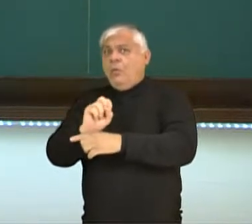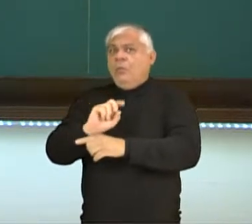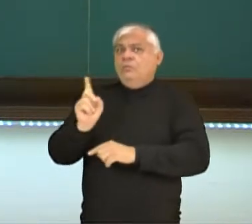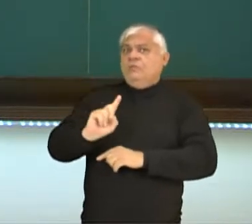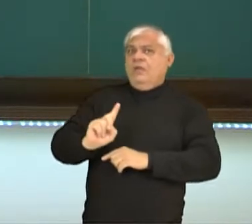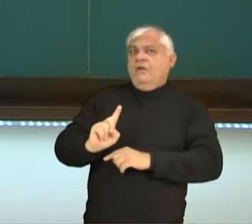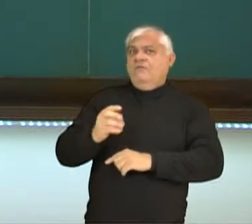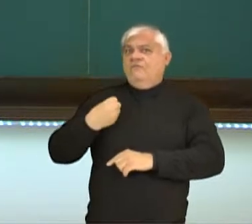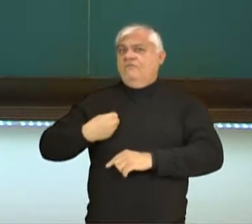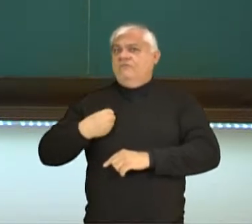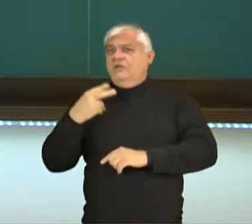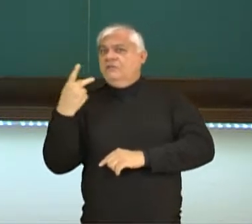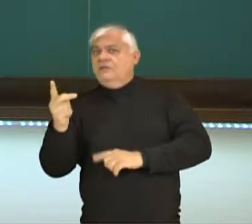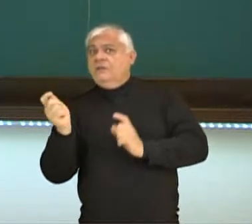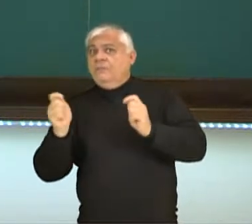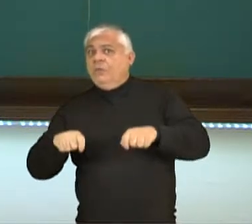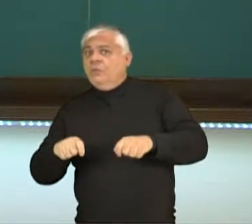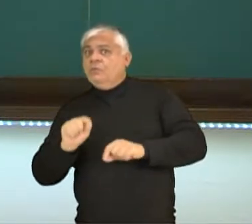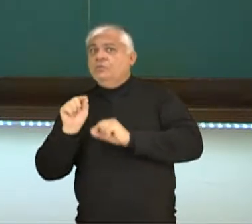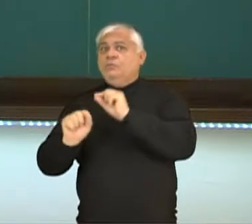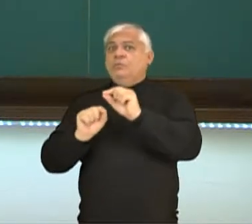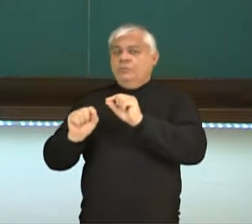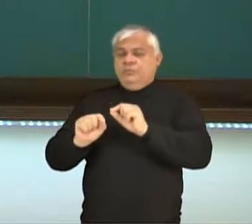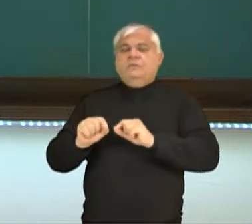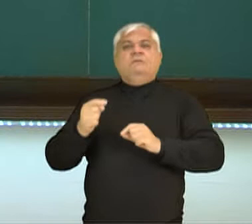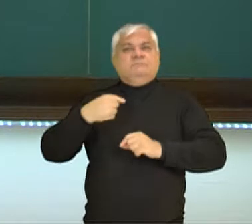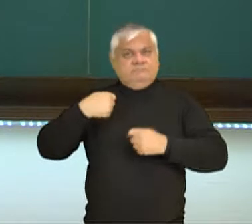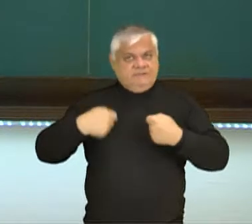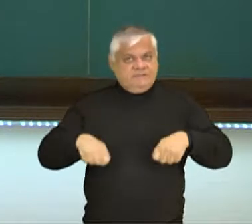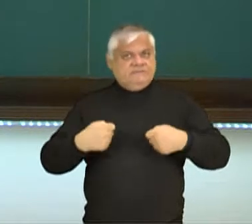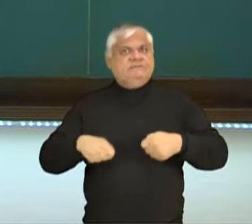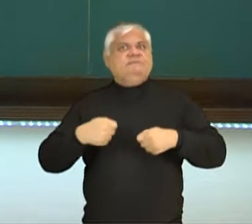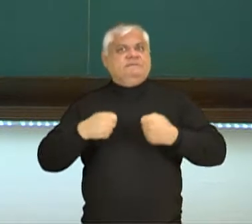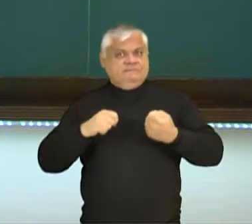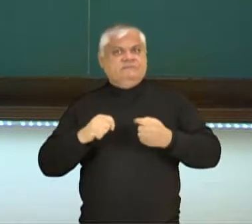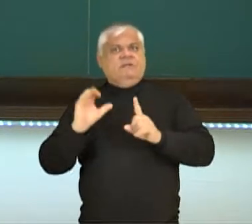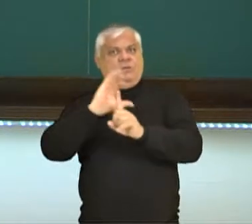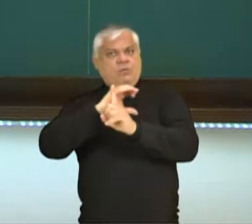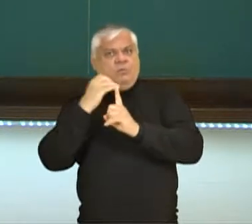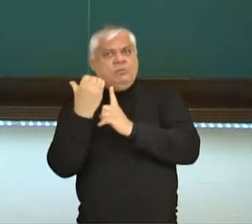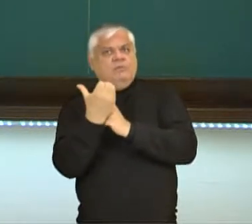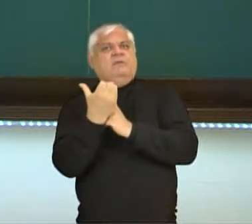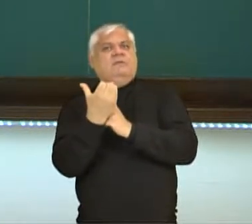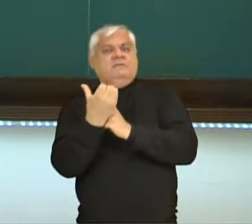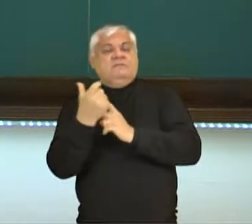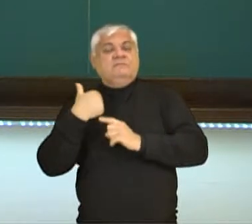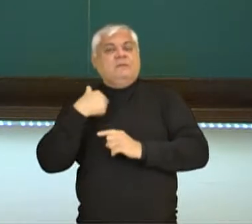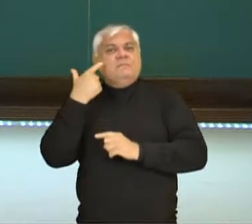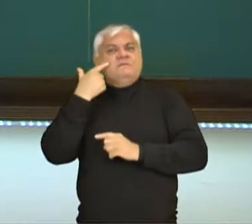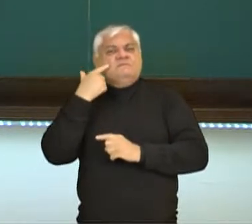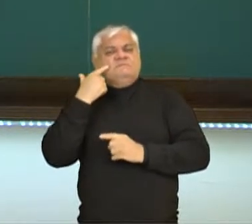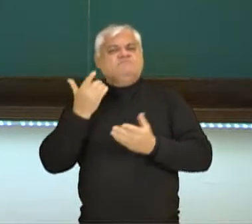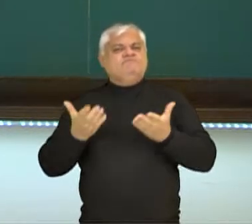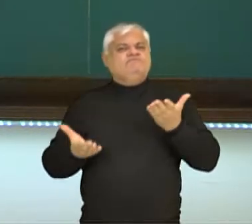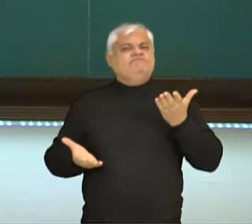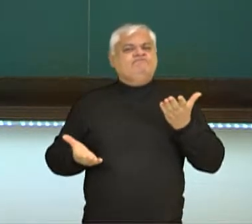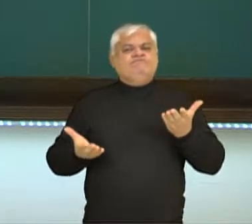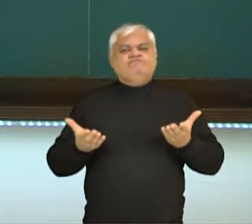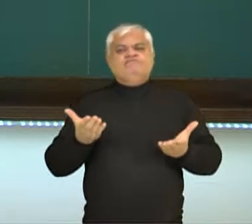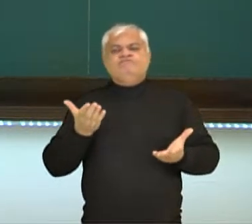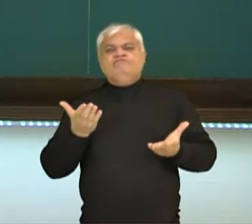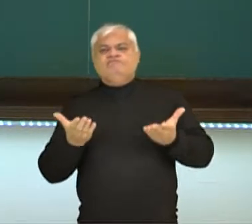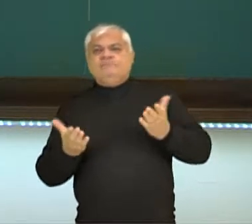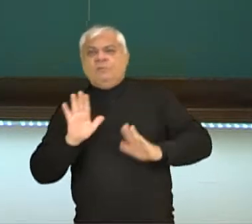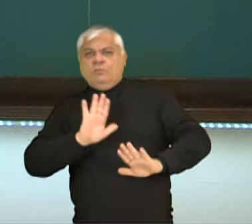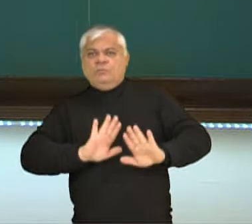vida e na vida das pessoas que estão ao nosso redor, na nossa comunidade. Então a gente sempre tem que ponderar, né, as decisões.